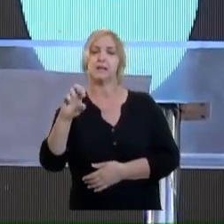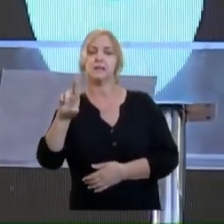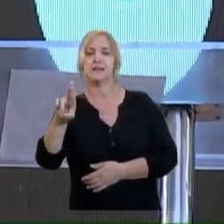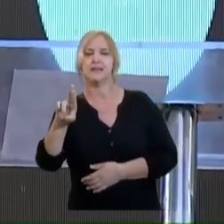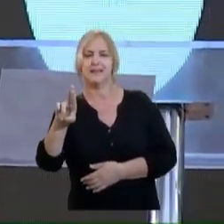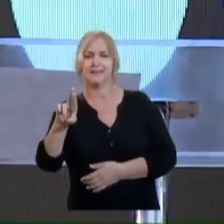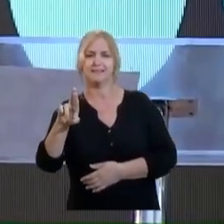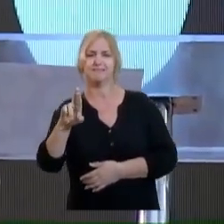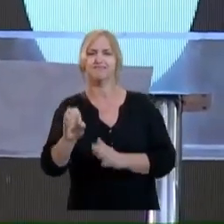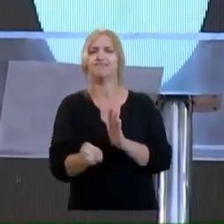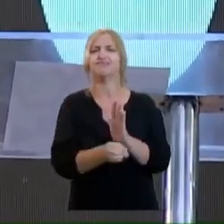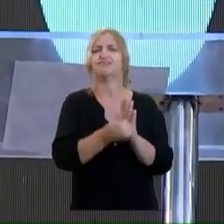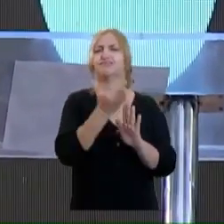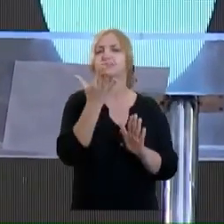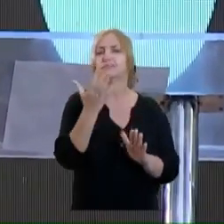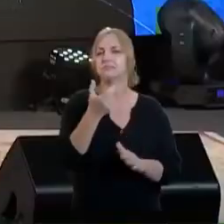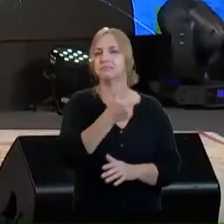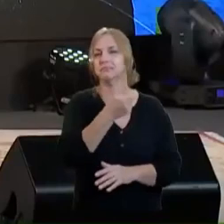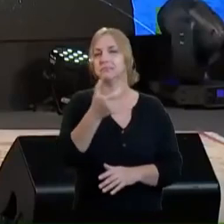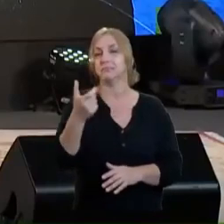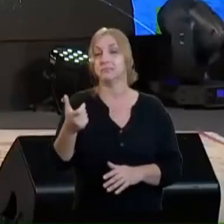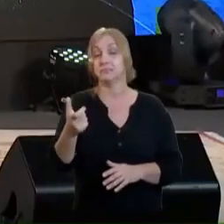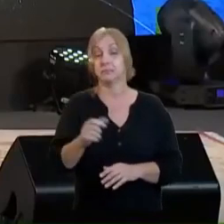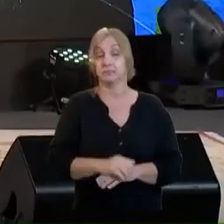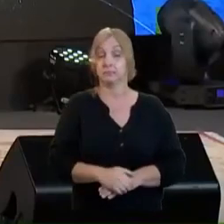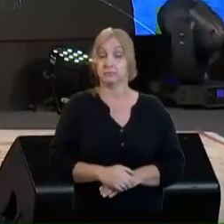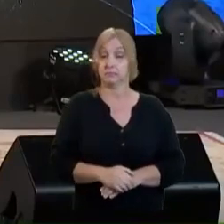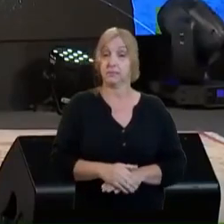permanecer. Ou é tudo?